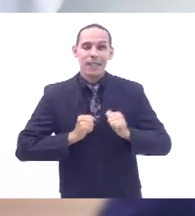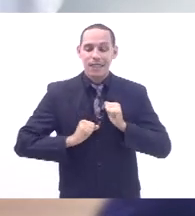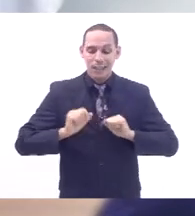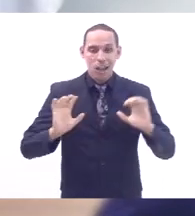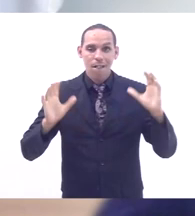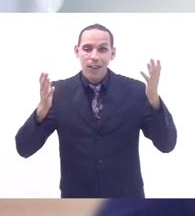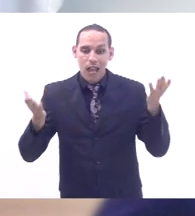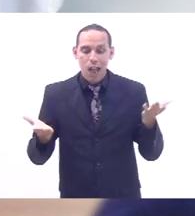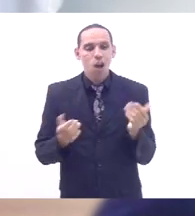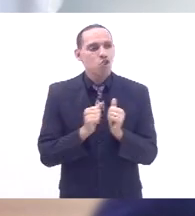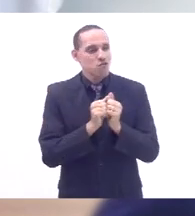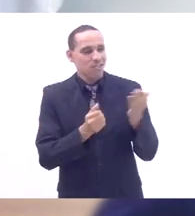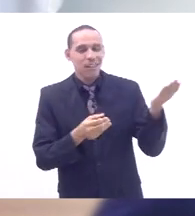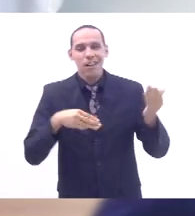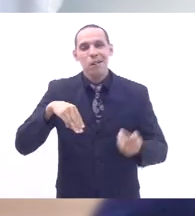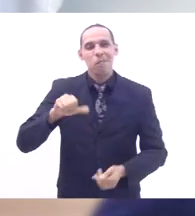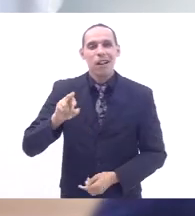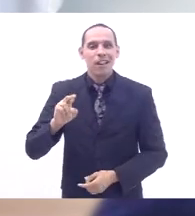Marcelo.